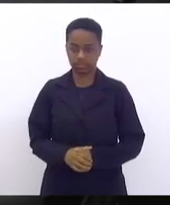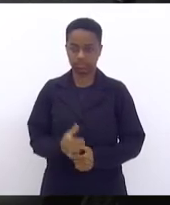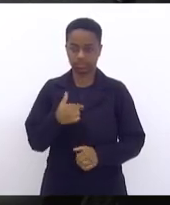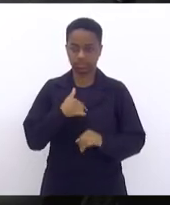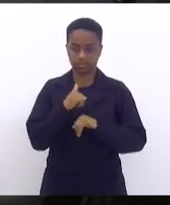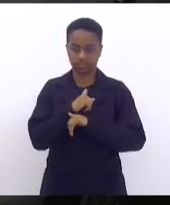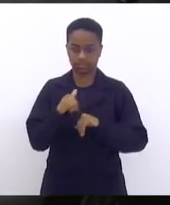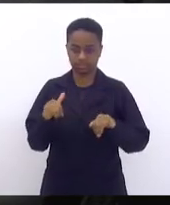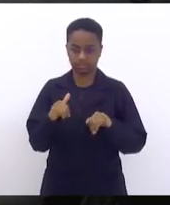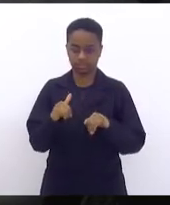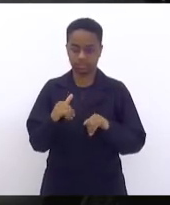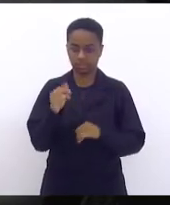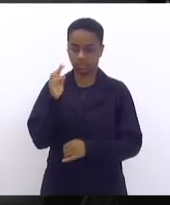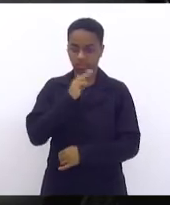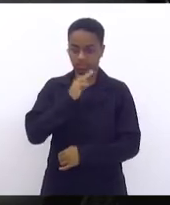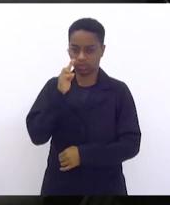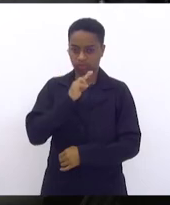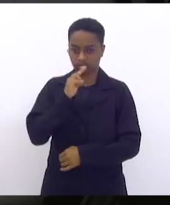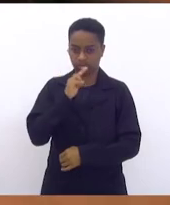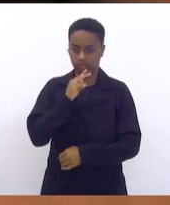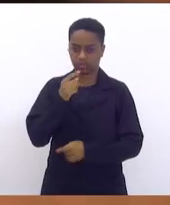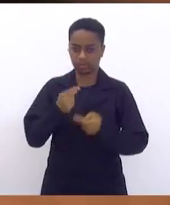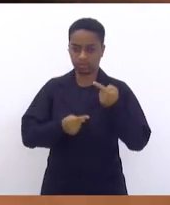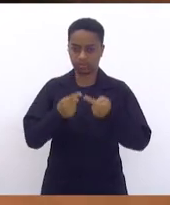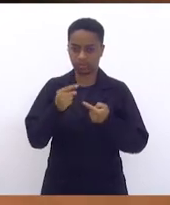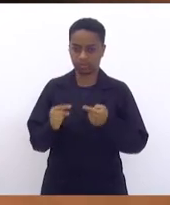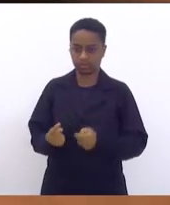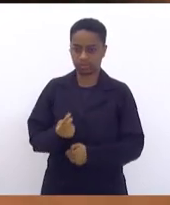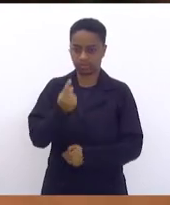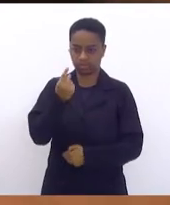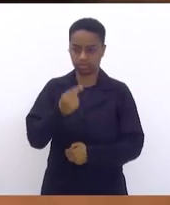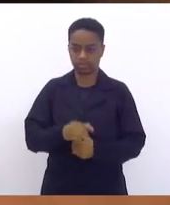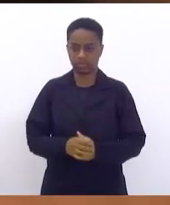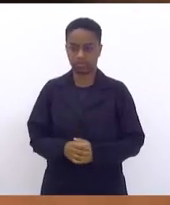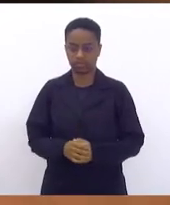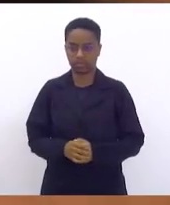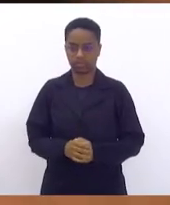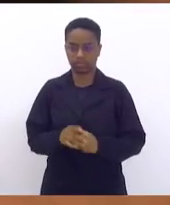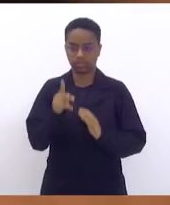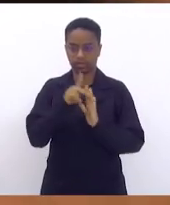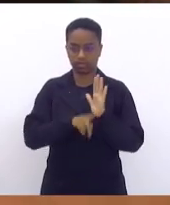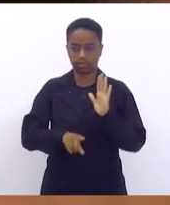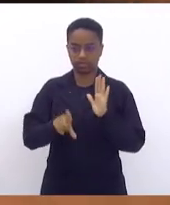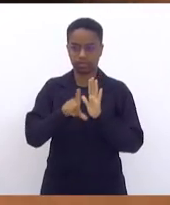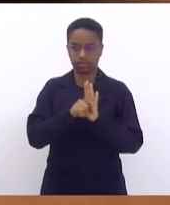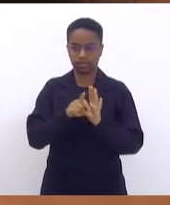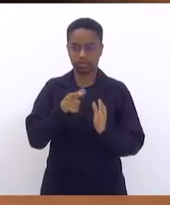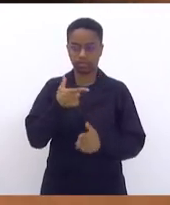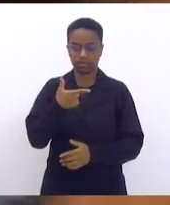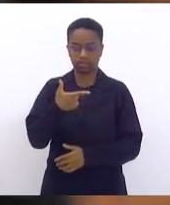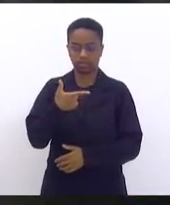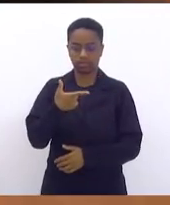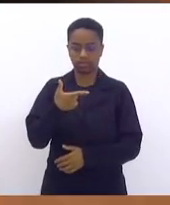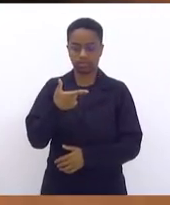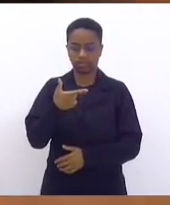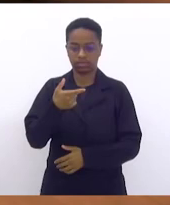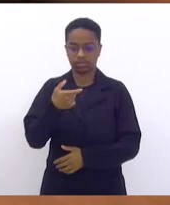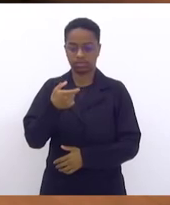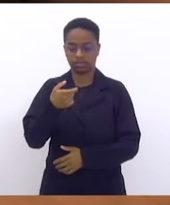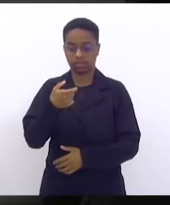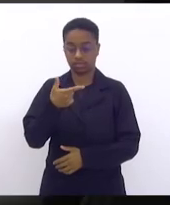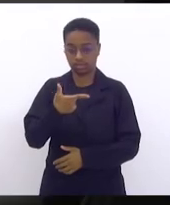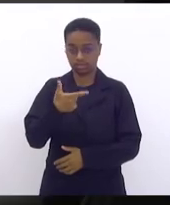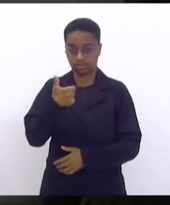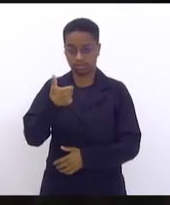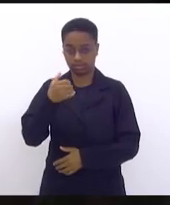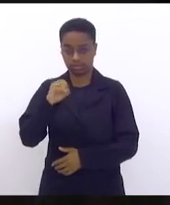Anuncio, em regime de urgência e discussão única, Projeto de Lei 2102 de